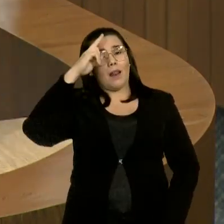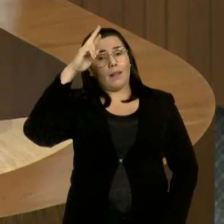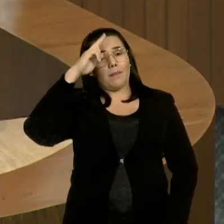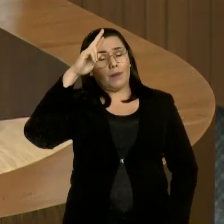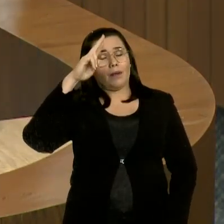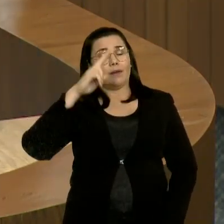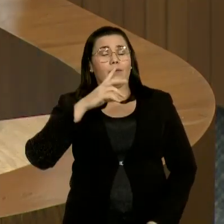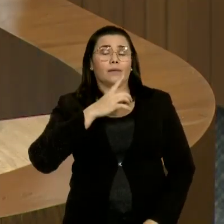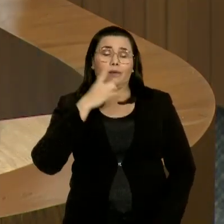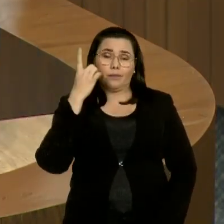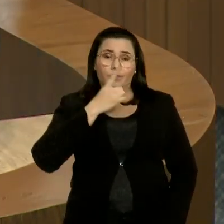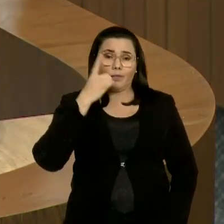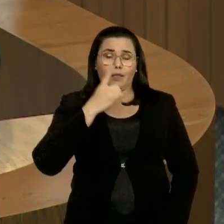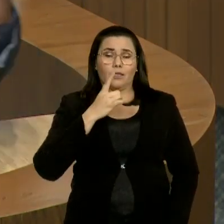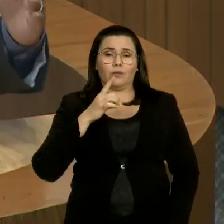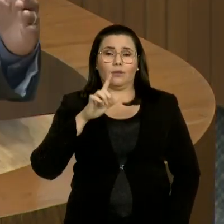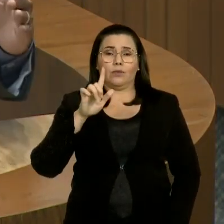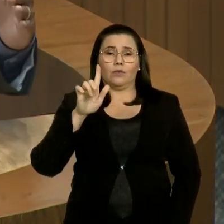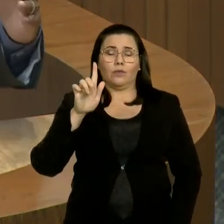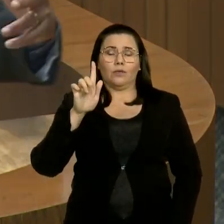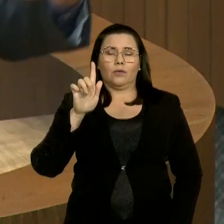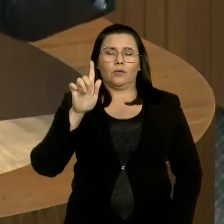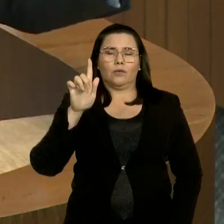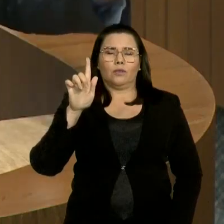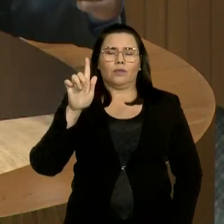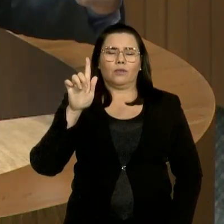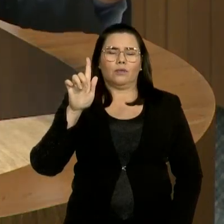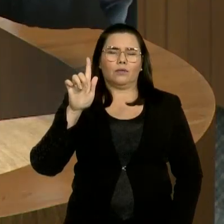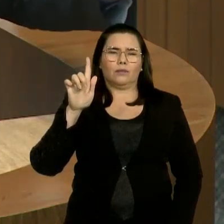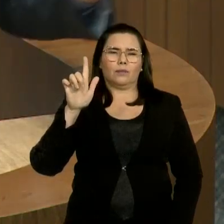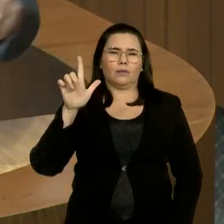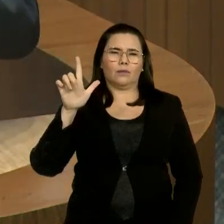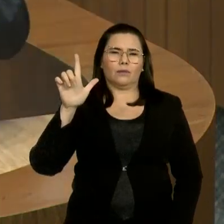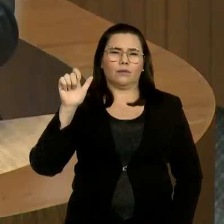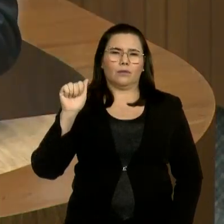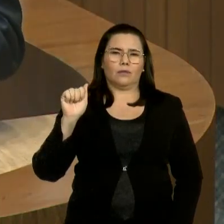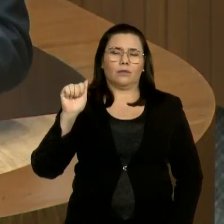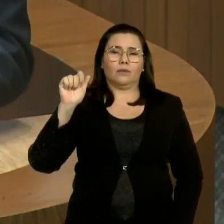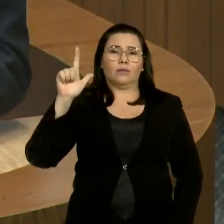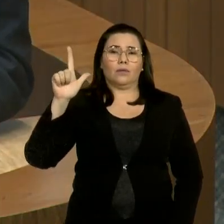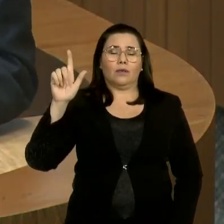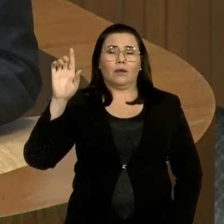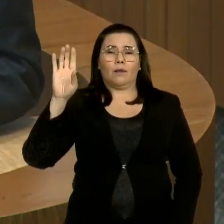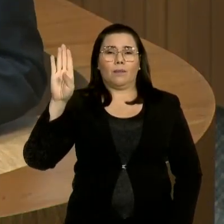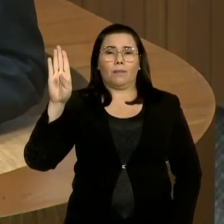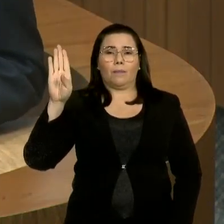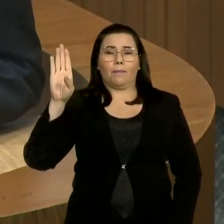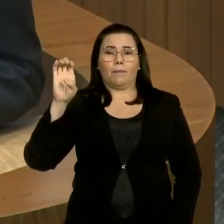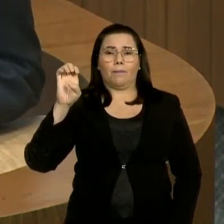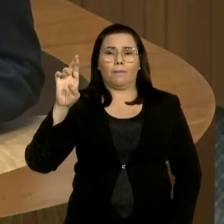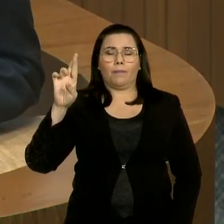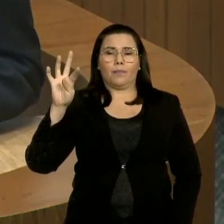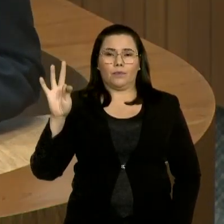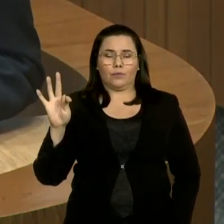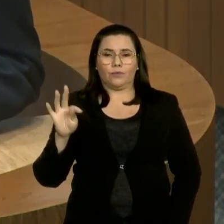Glauber que a grande maioria desses débitos que esta lei Visa